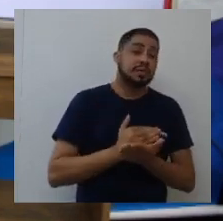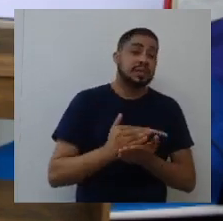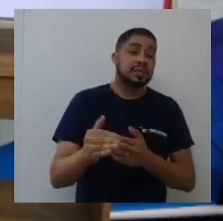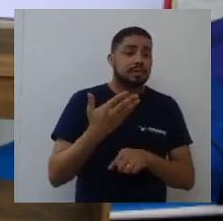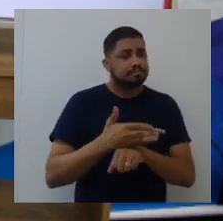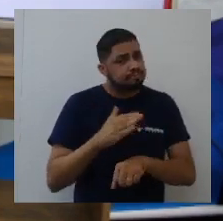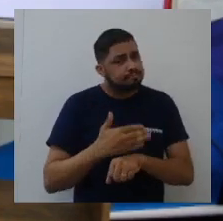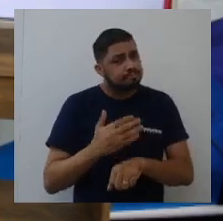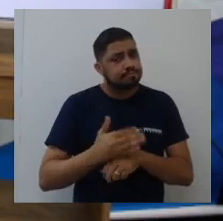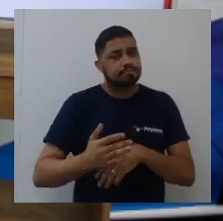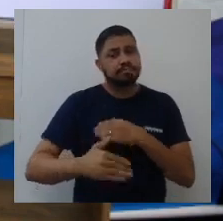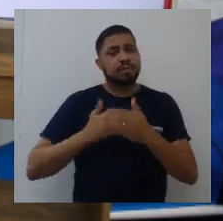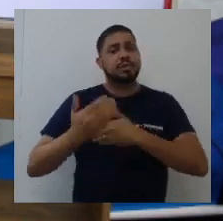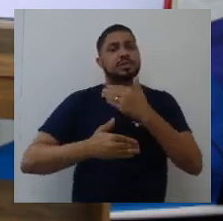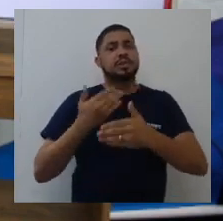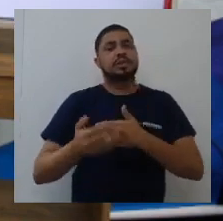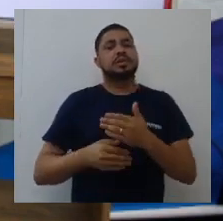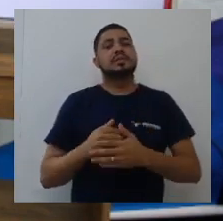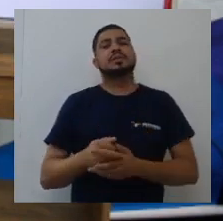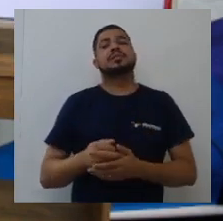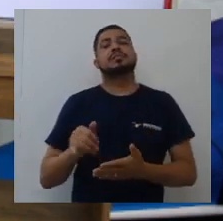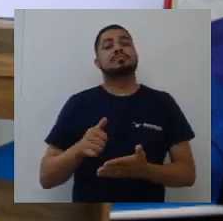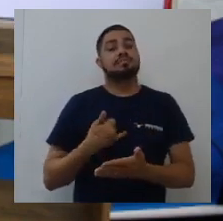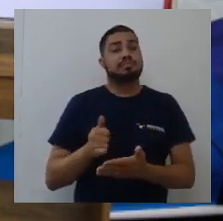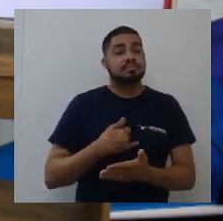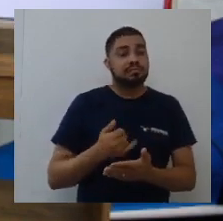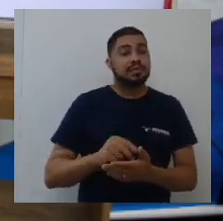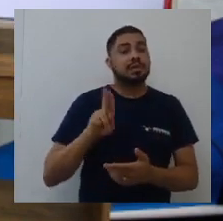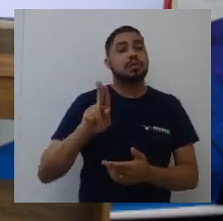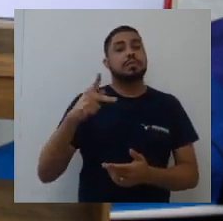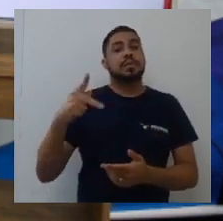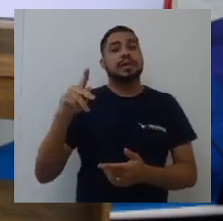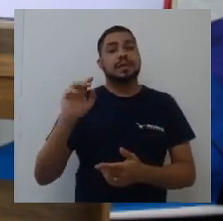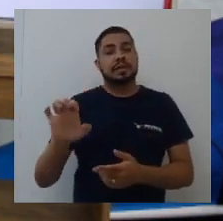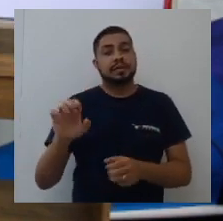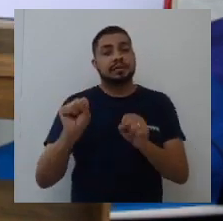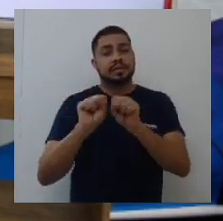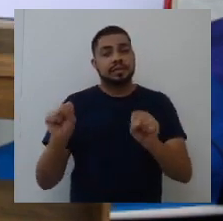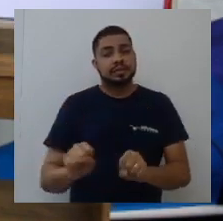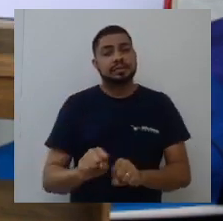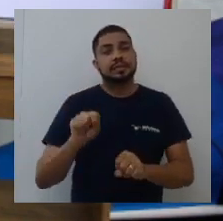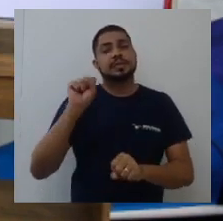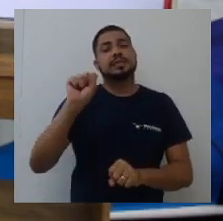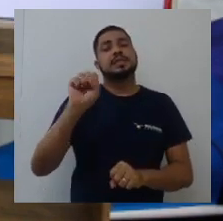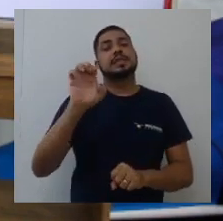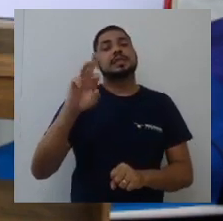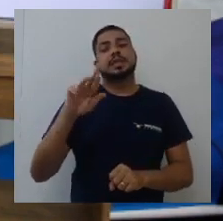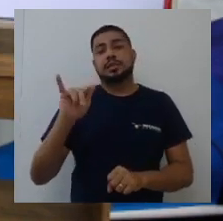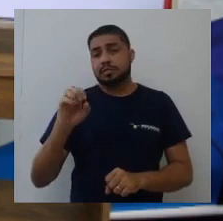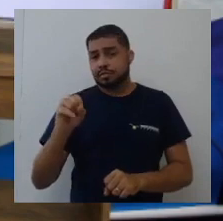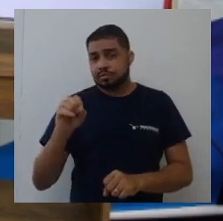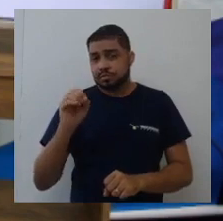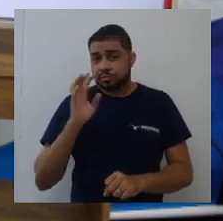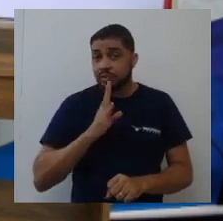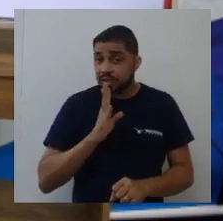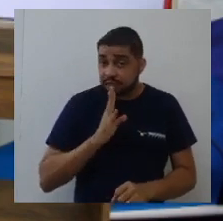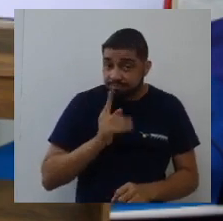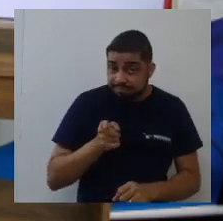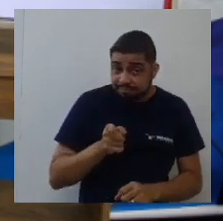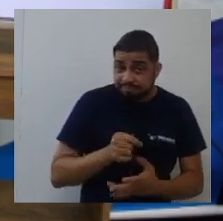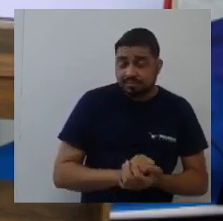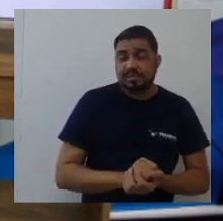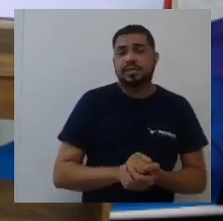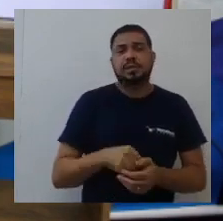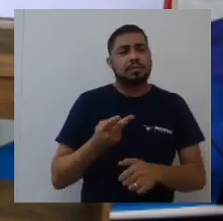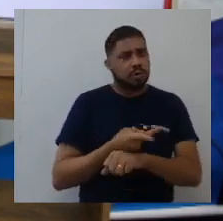para o processo de ingresso na Universidade de Pernambuco a partir do sistema seriado de avaliação. Já ouviu falar sobre isso? Procura na tua escola